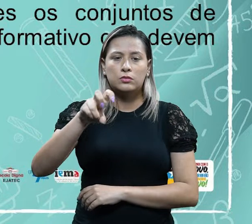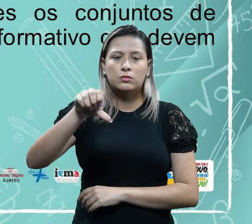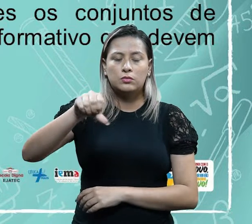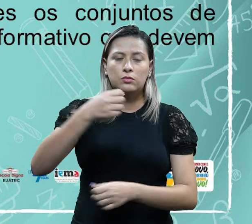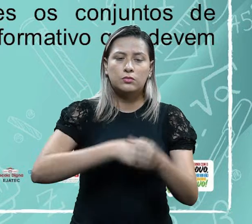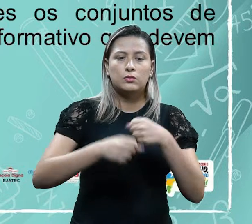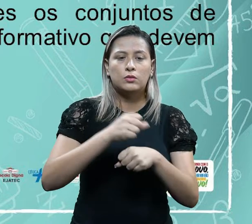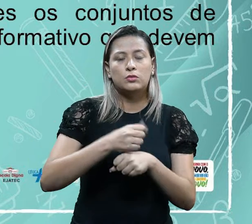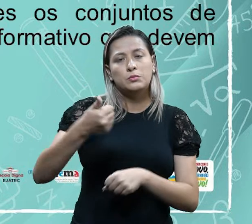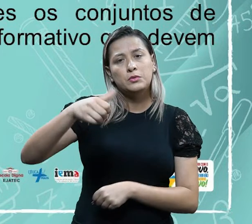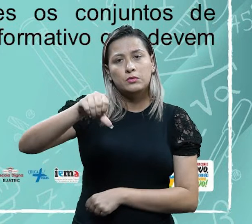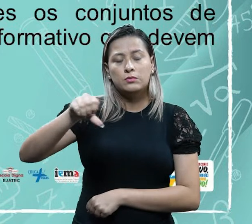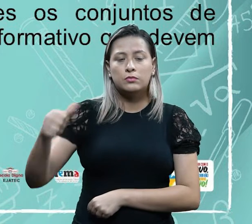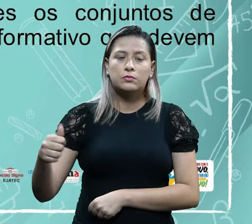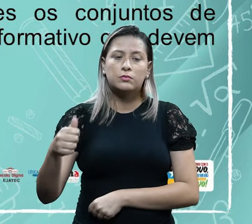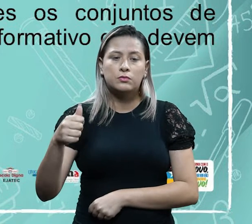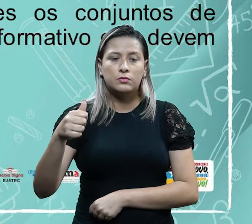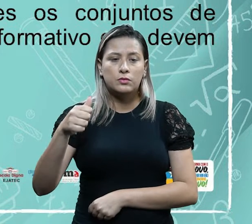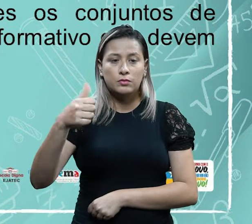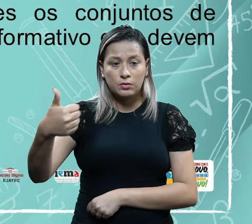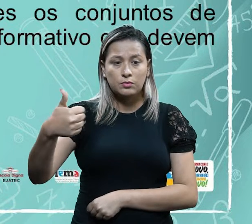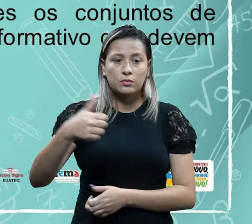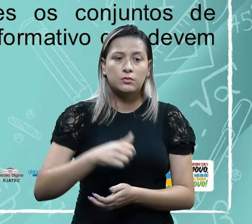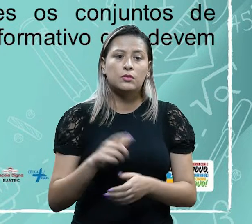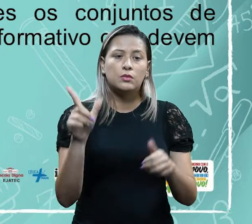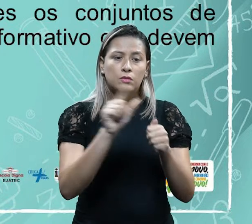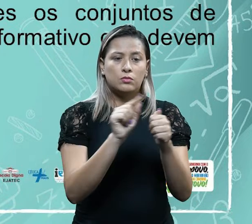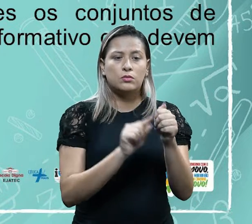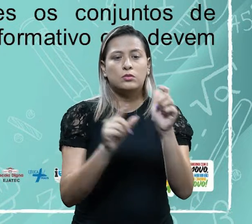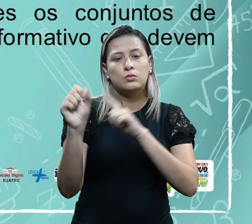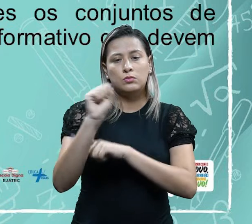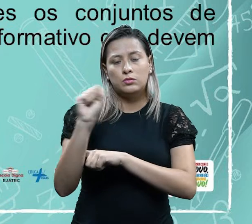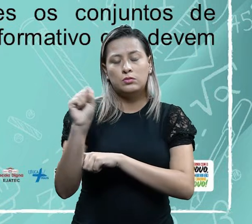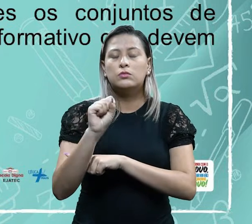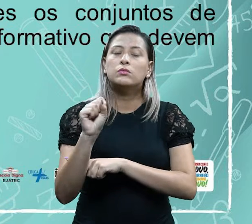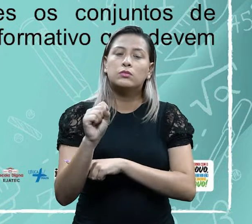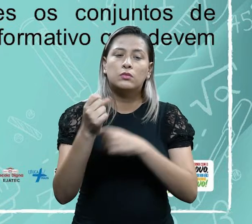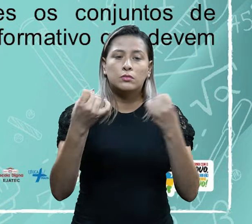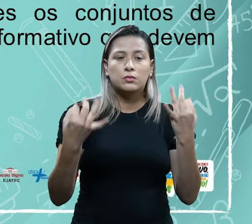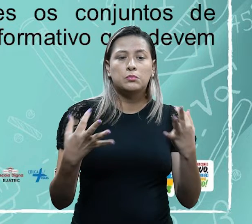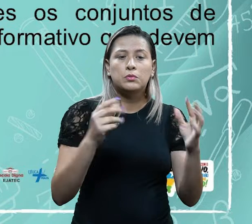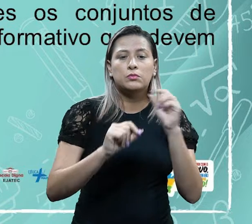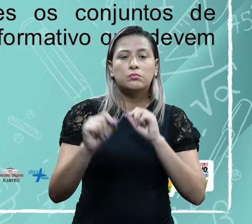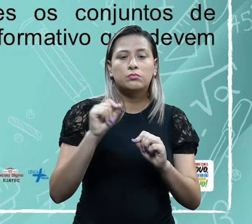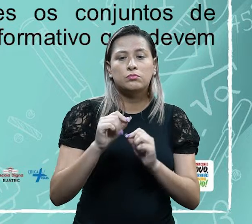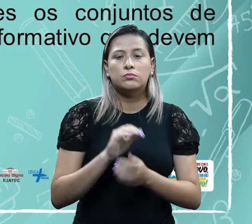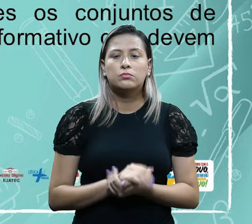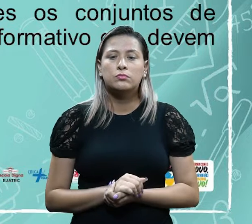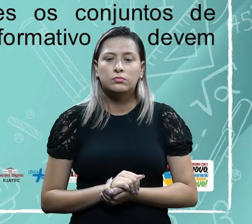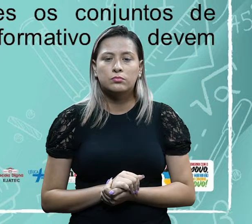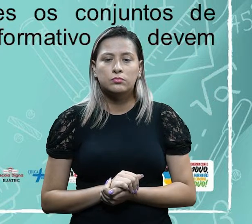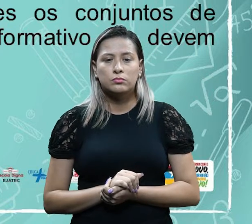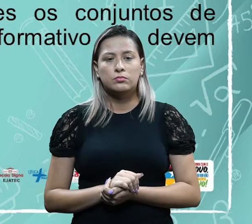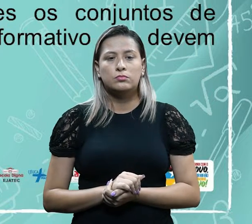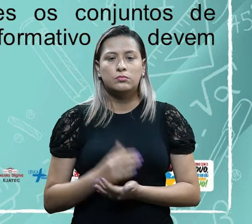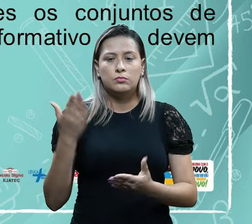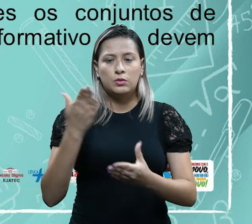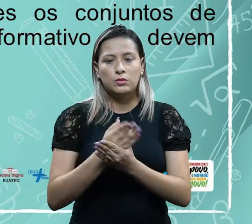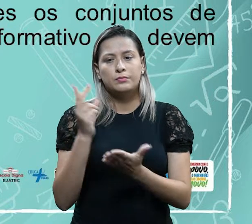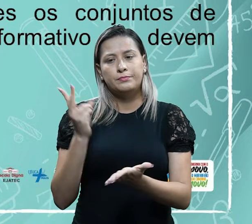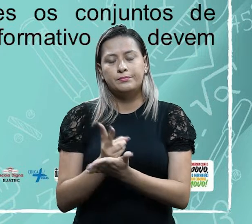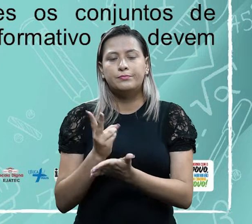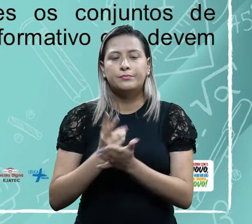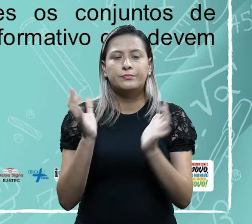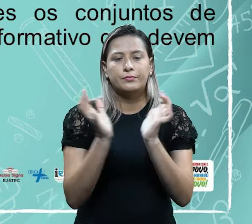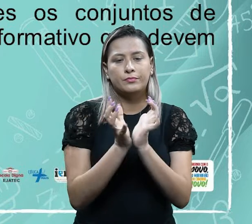seu artigo 8º, no parágrafo 3º, a gente tem a definição, né, de arquivo permanente. Consideram-se permanentes os conjuntos